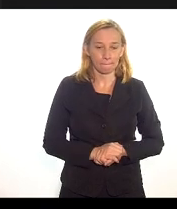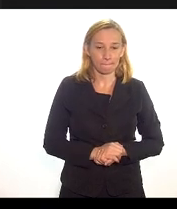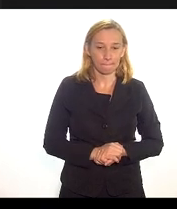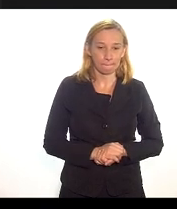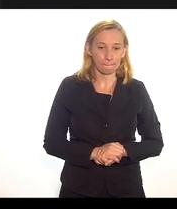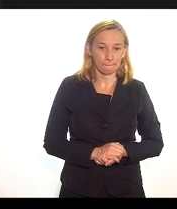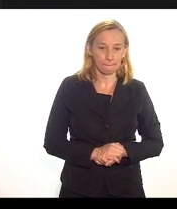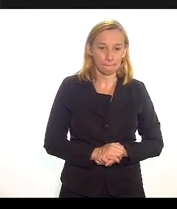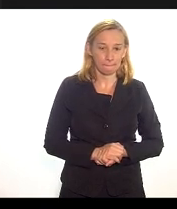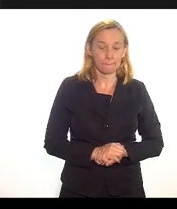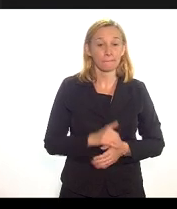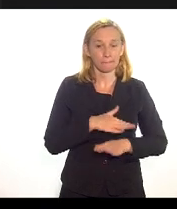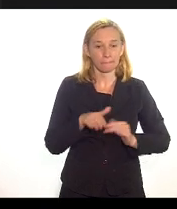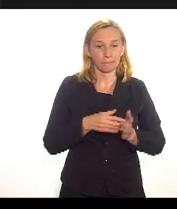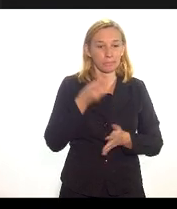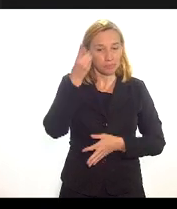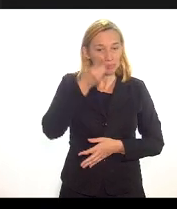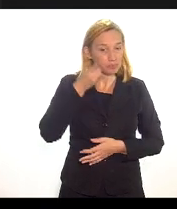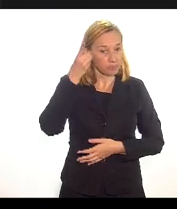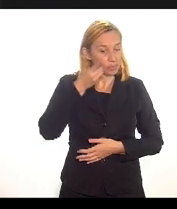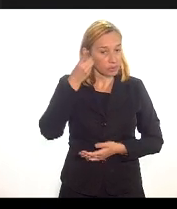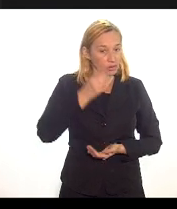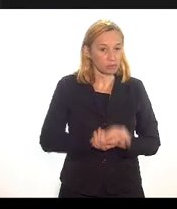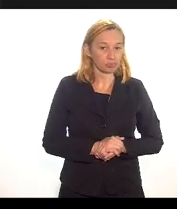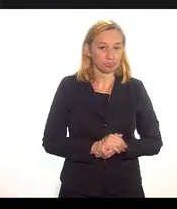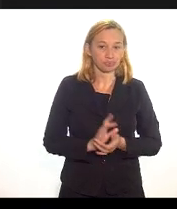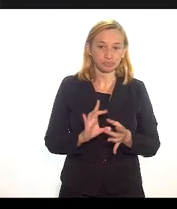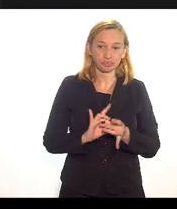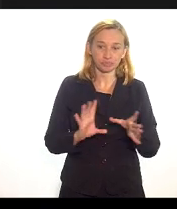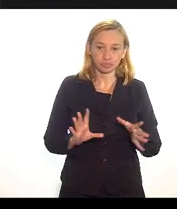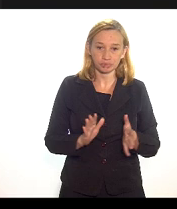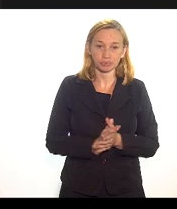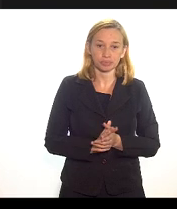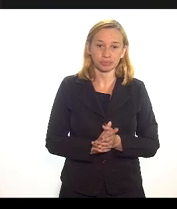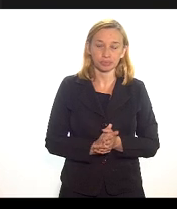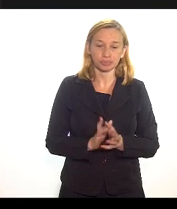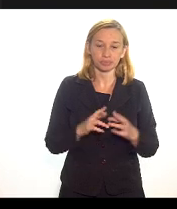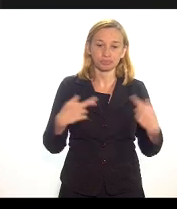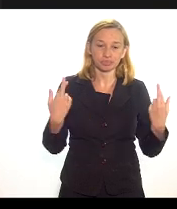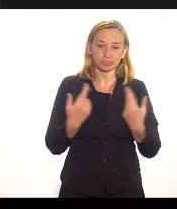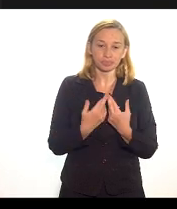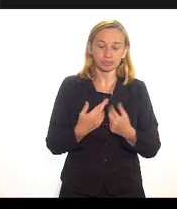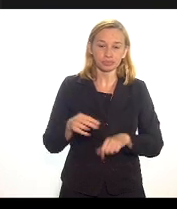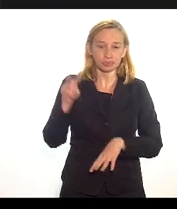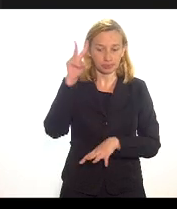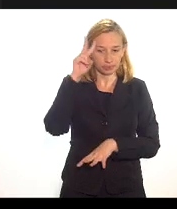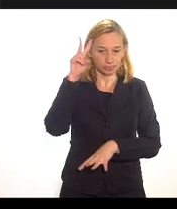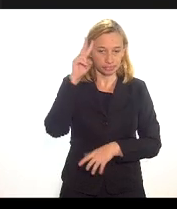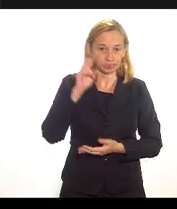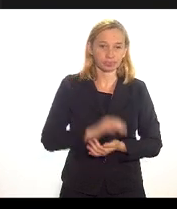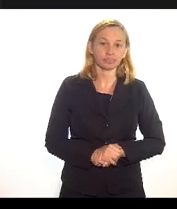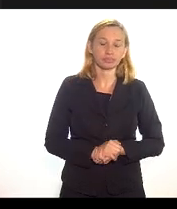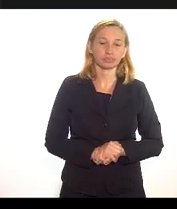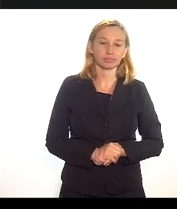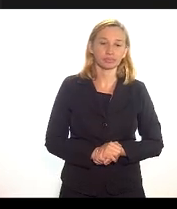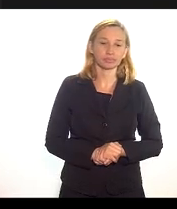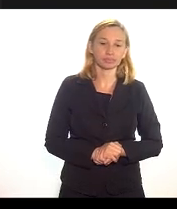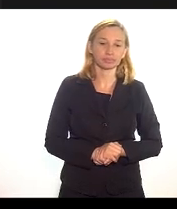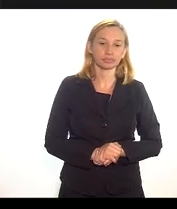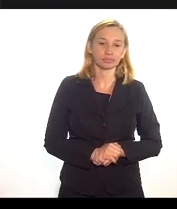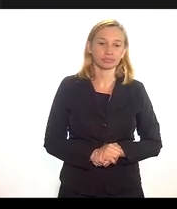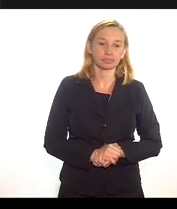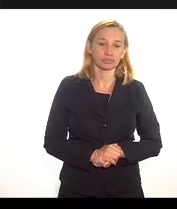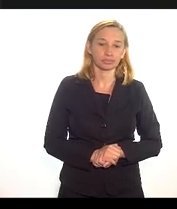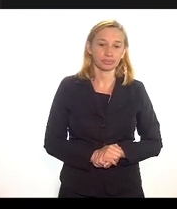eu queria submeter aos senhores deputados a deliberação dessa oitiva de segunda-feira. Passo para o